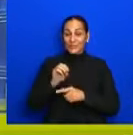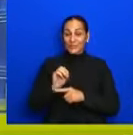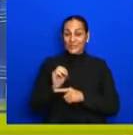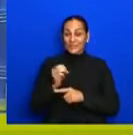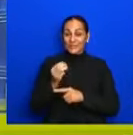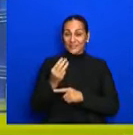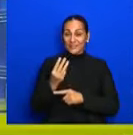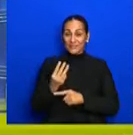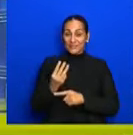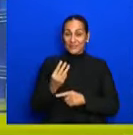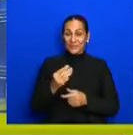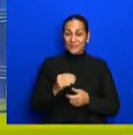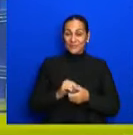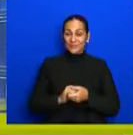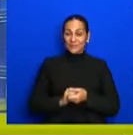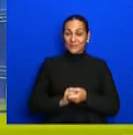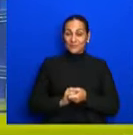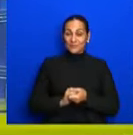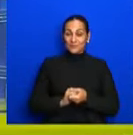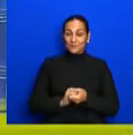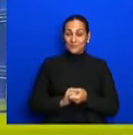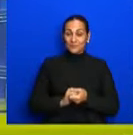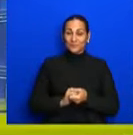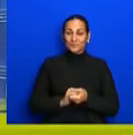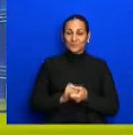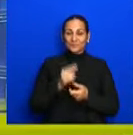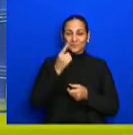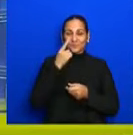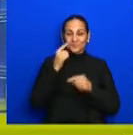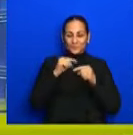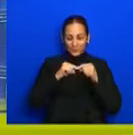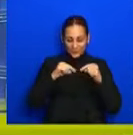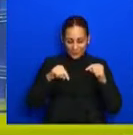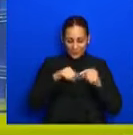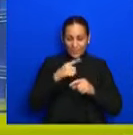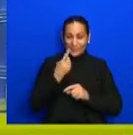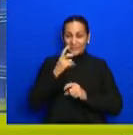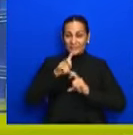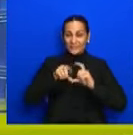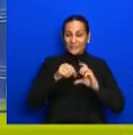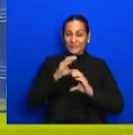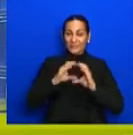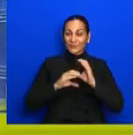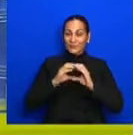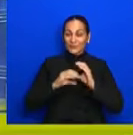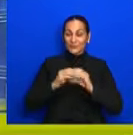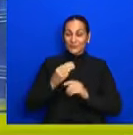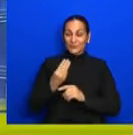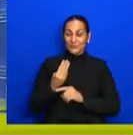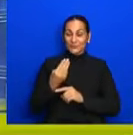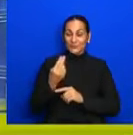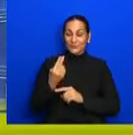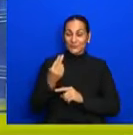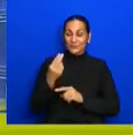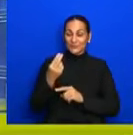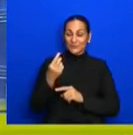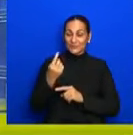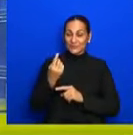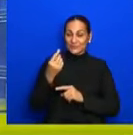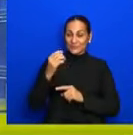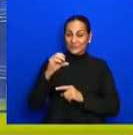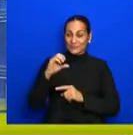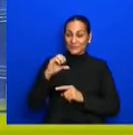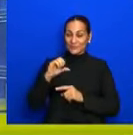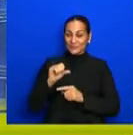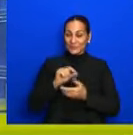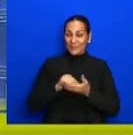03. Verde 03. Vamos confirmar as 15 dezenas sorteadas no concurso 3.209 da